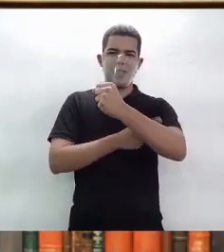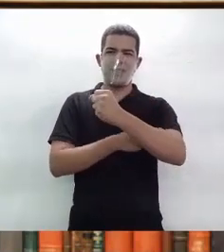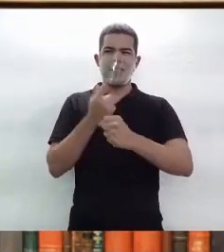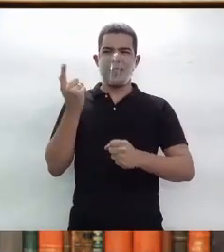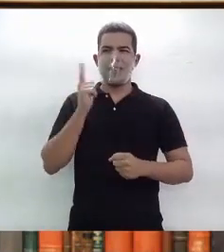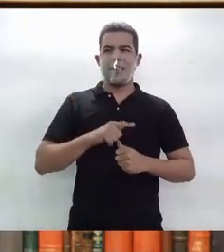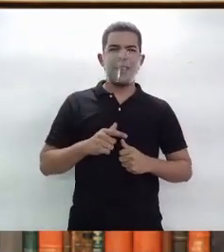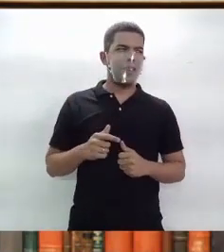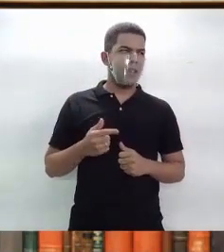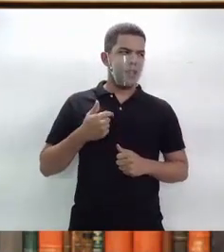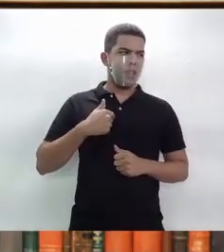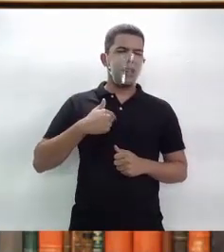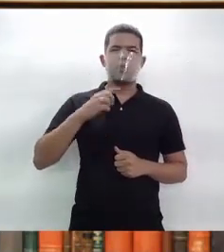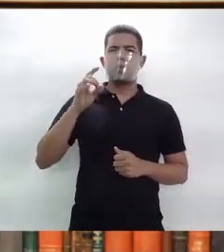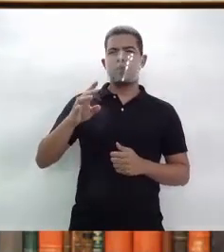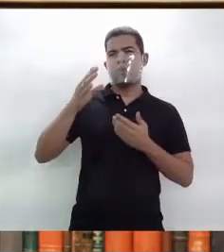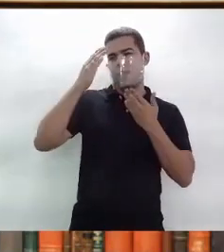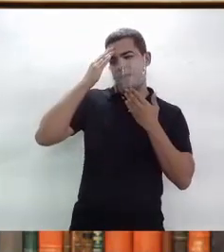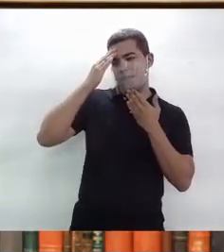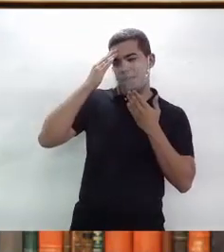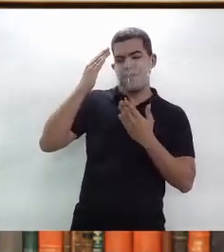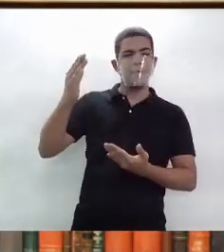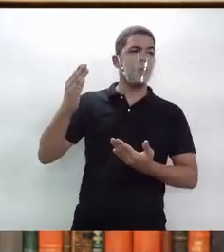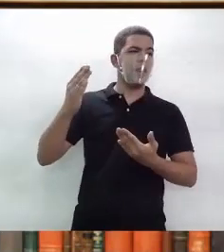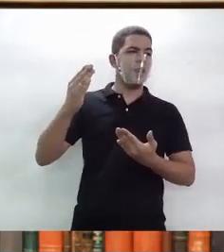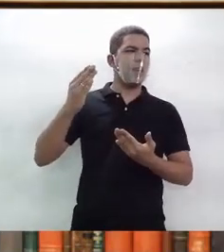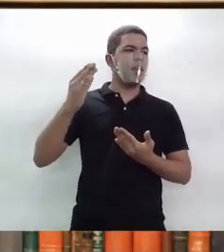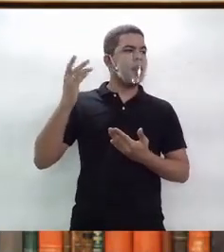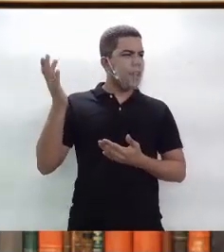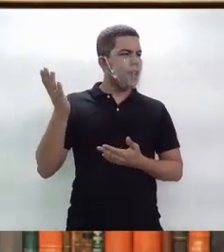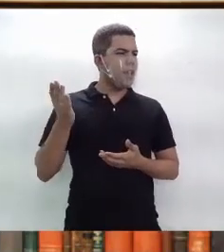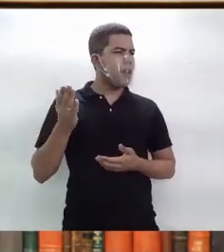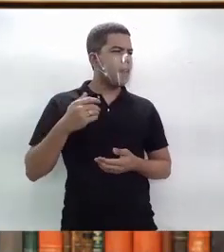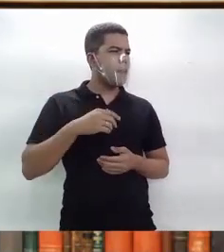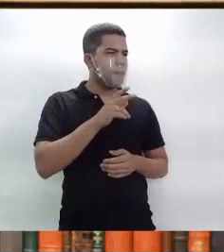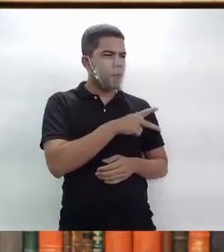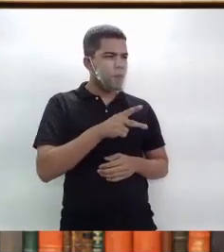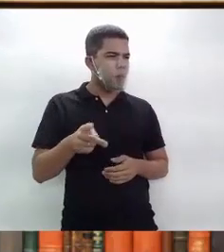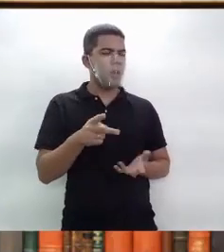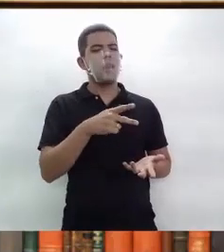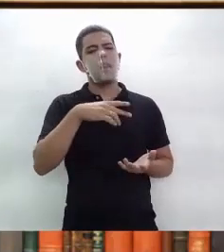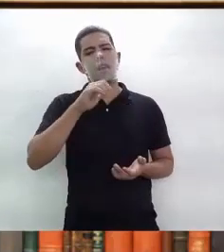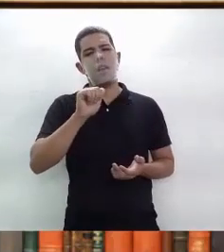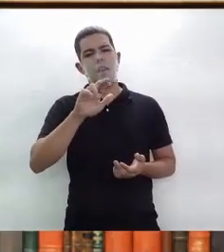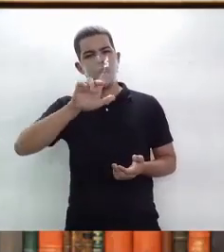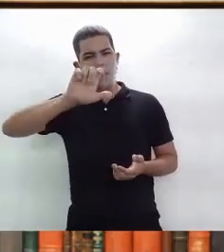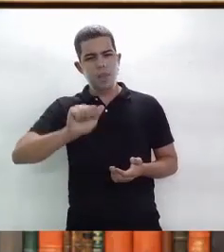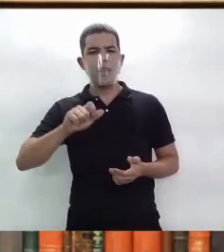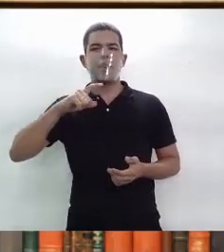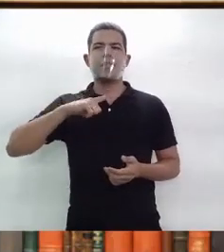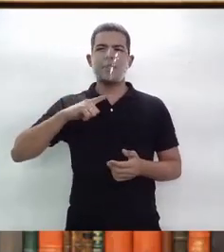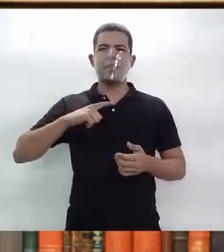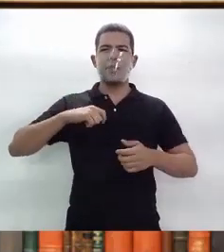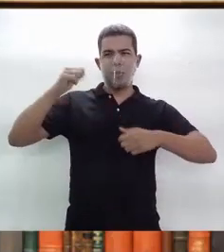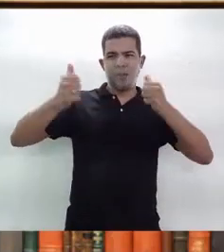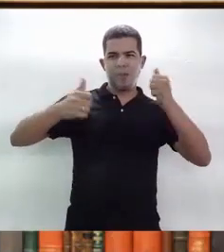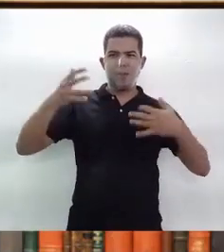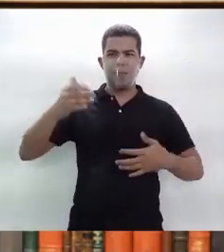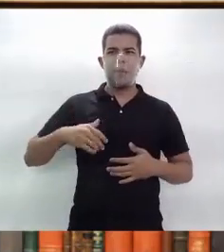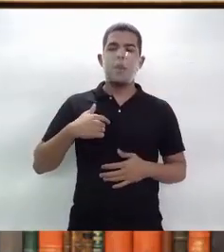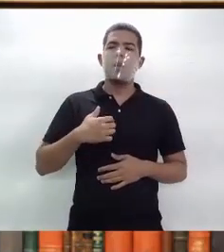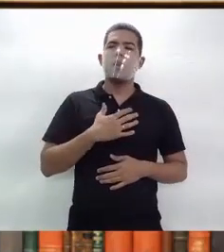eu só tenho a agradecer. Hoje a professora Carla deu aqui um show, um banho de vivência do maracatu. E o que é